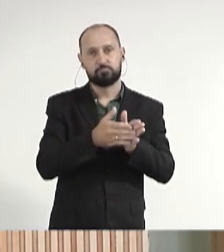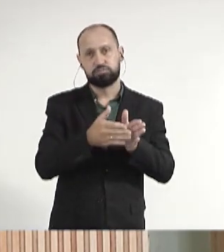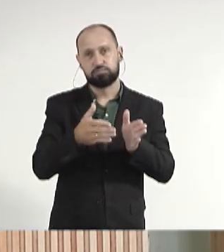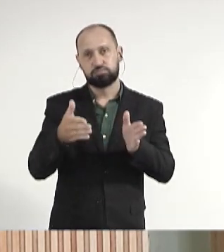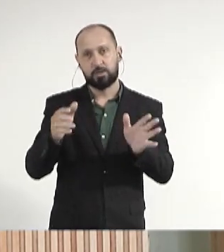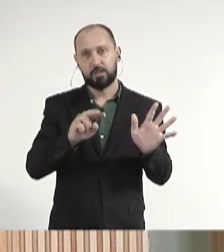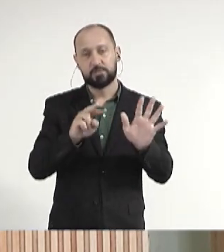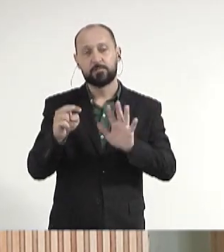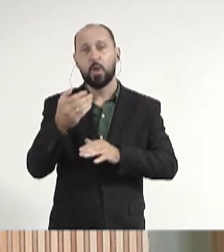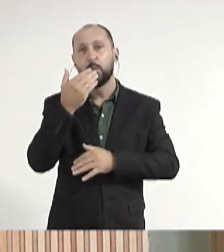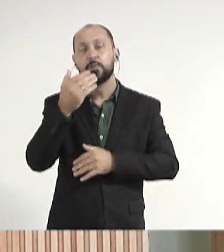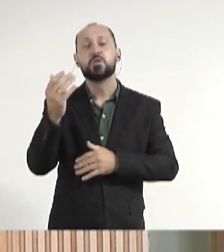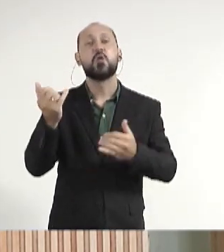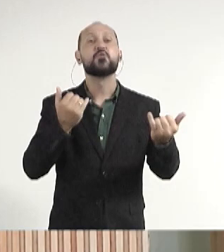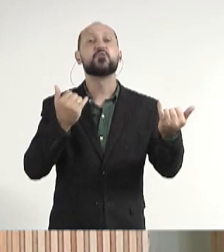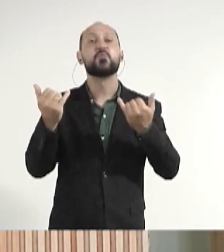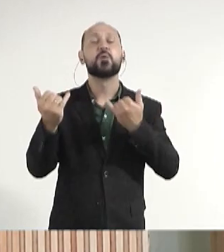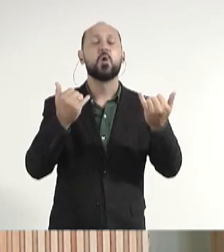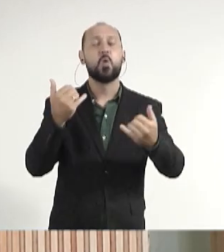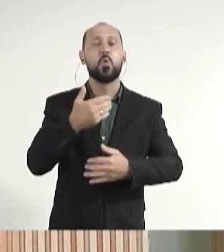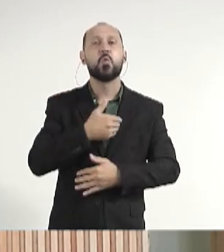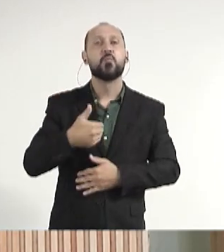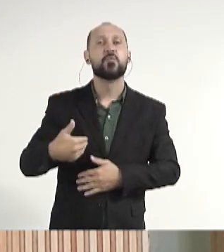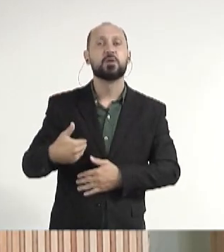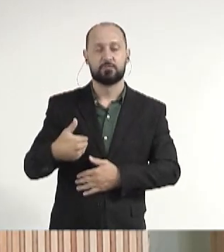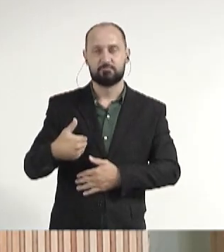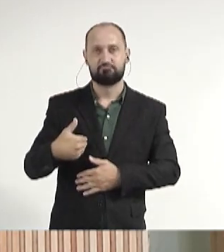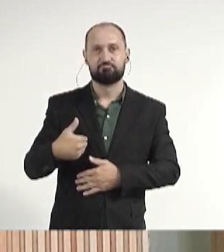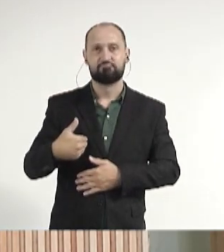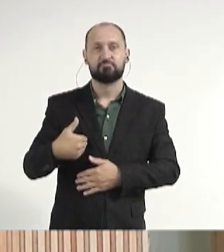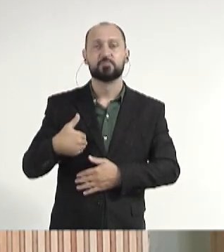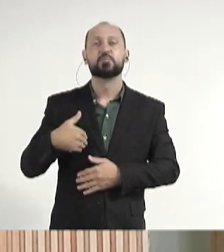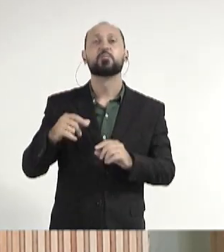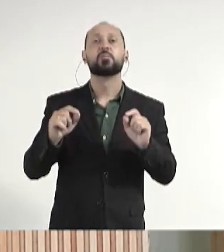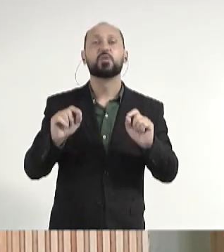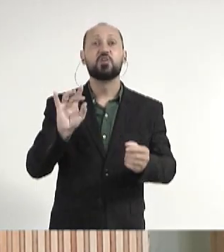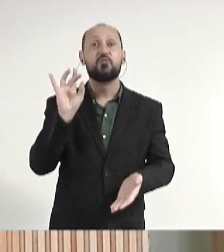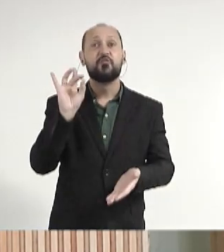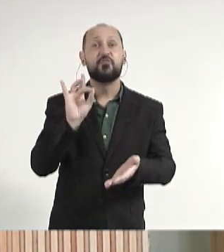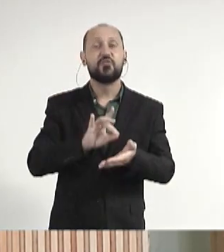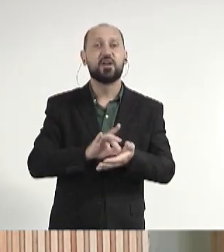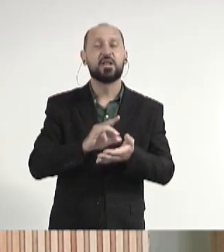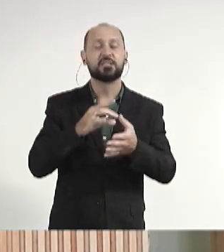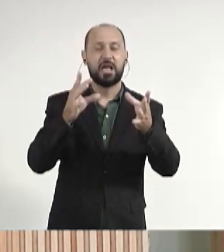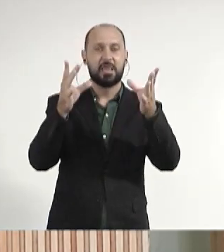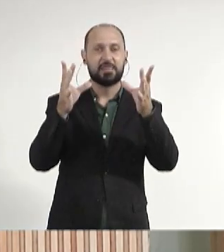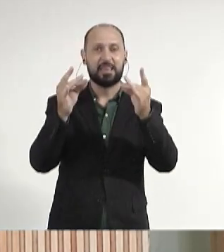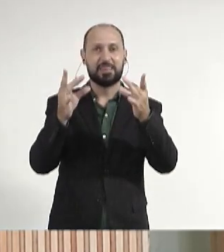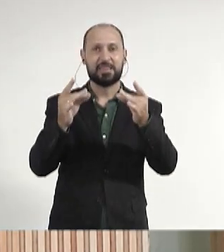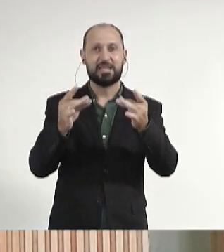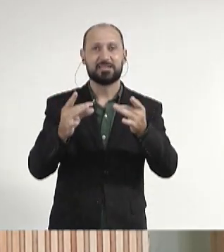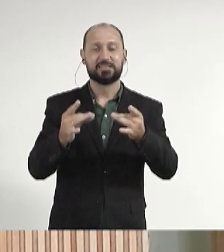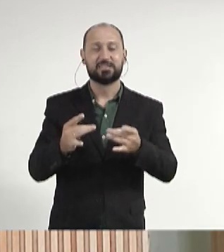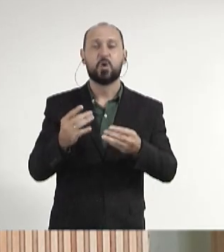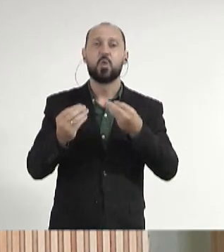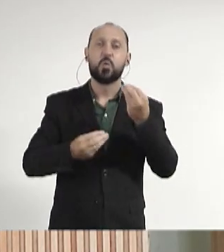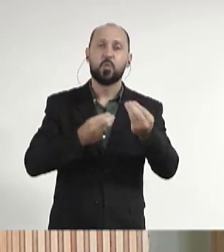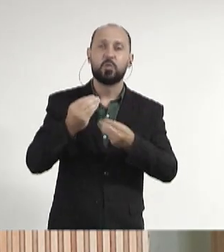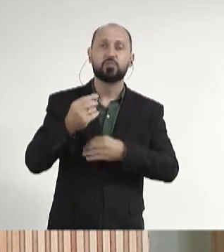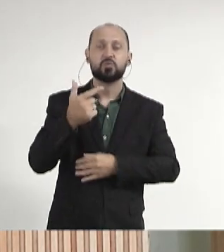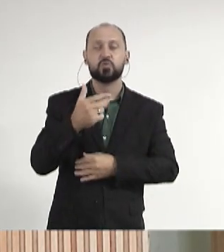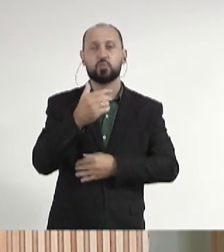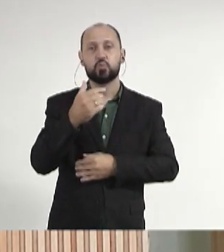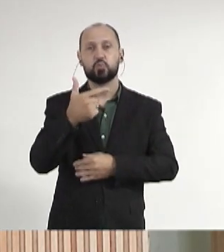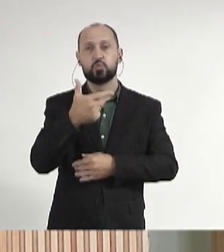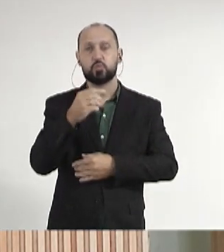dessa semana, pedindo mais informações ao governo do estado com relação a o que efetivamente, detalhadamente, de que maneira esses